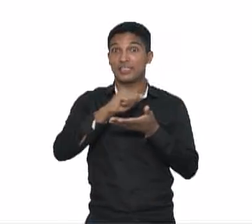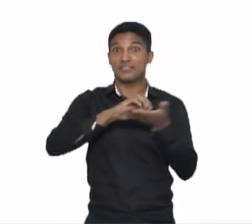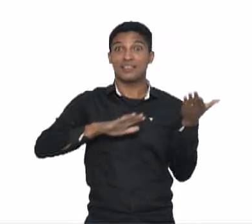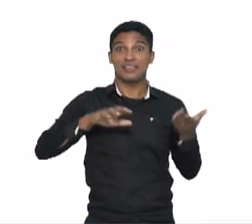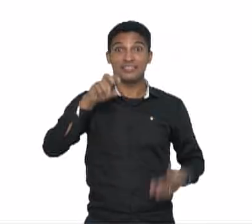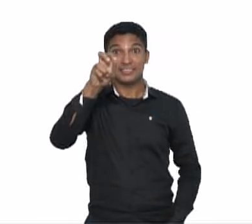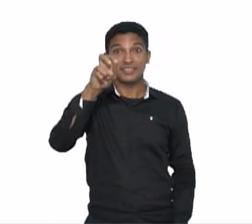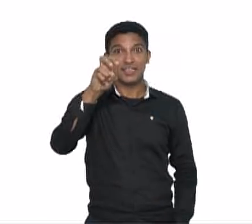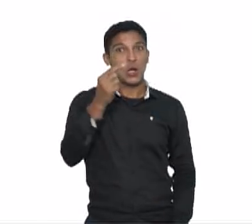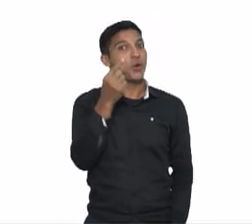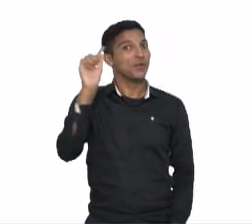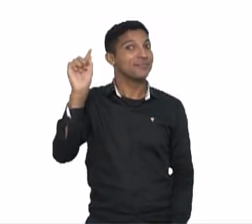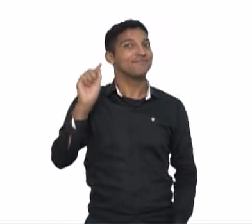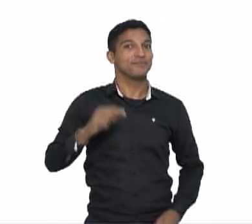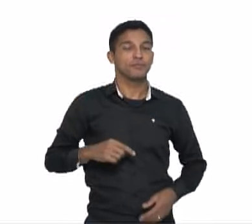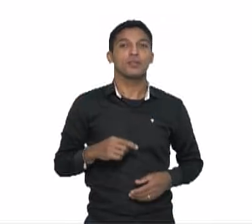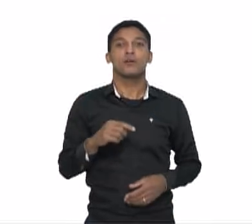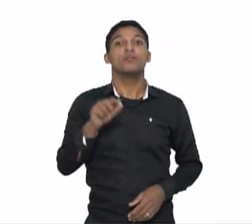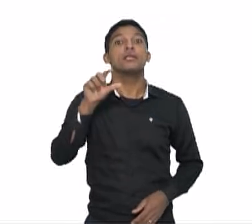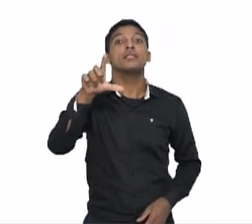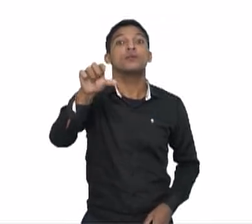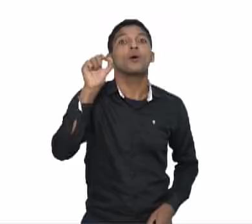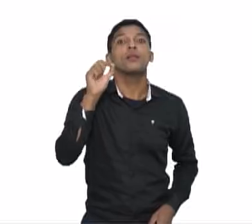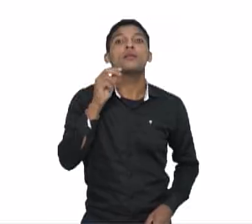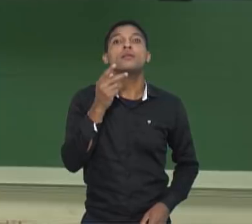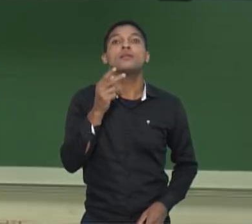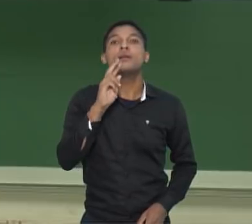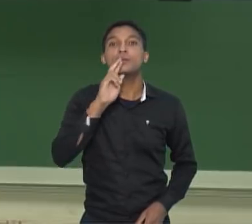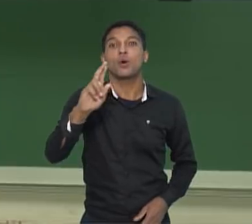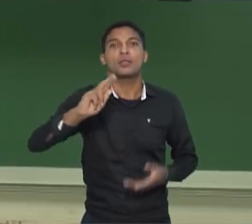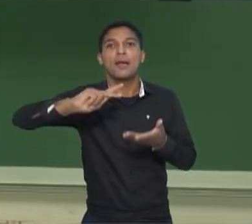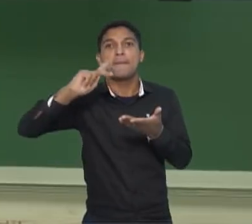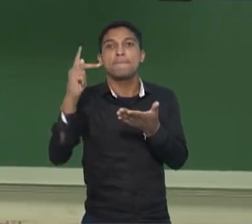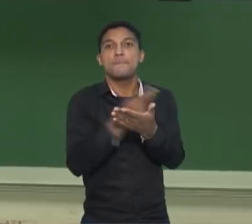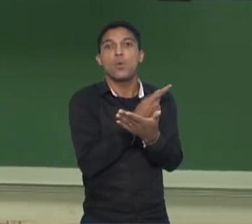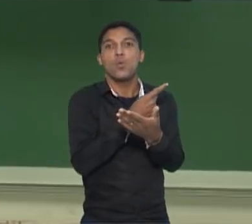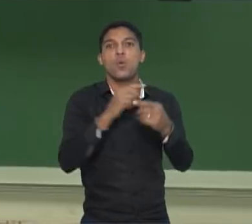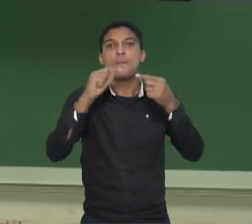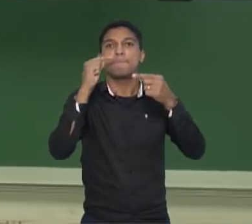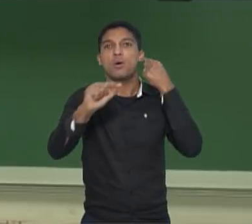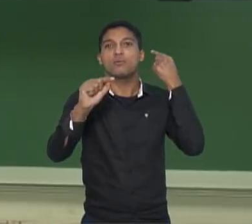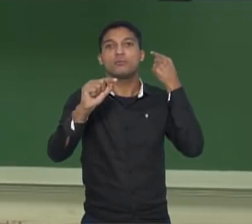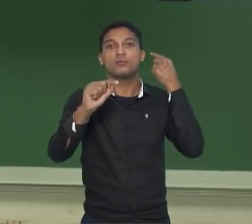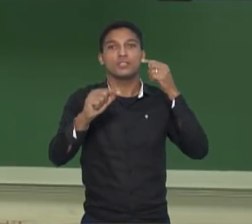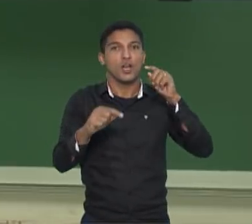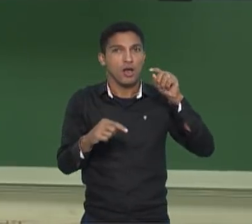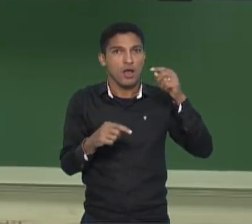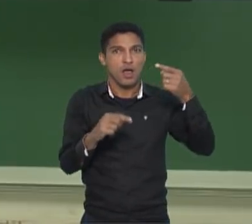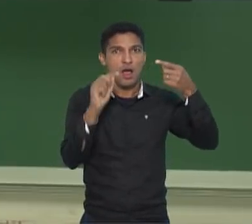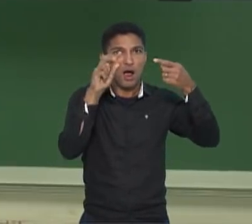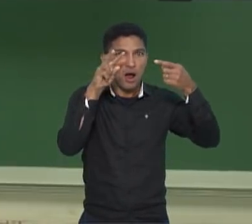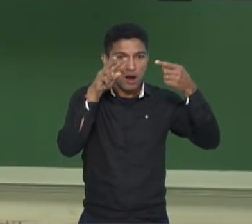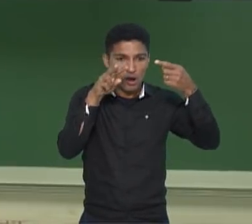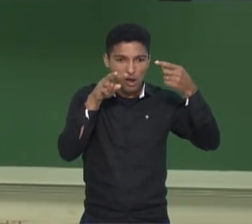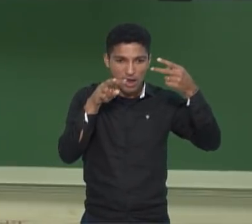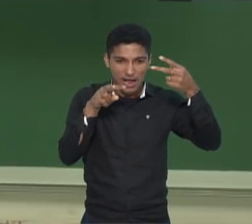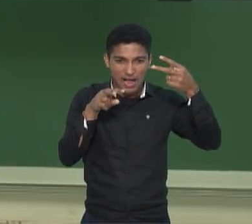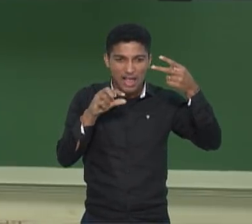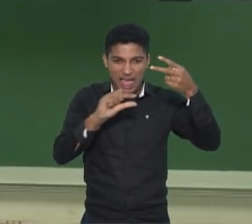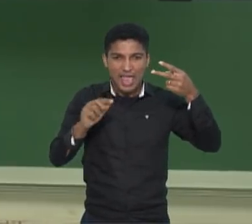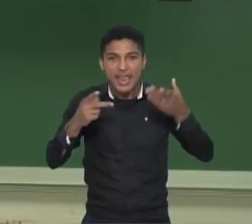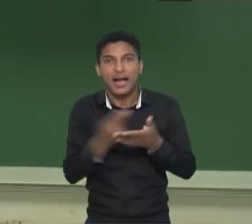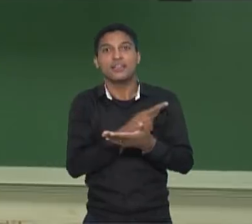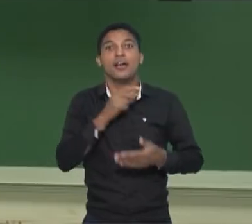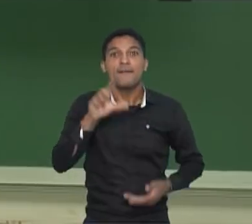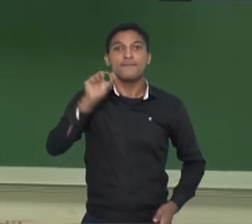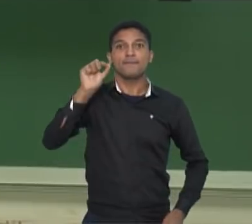Marque a afirmação incorreta. Ou seja, a afirmação, a frase que está errada.